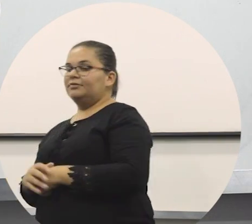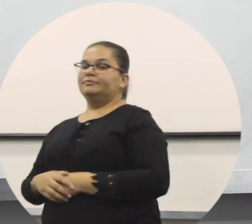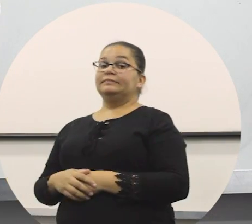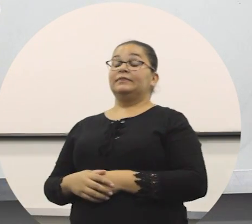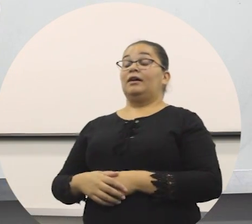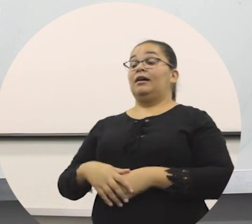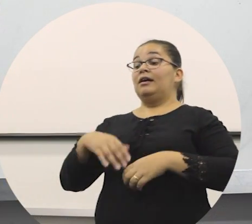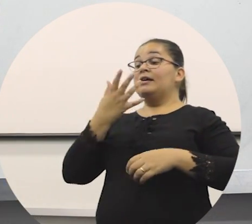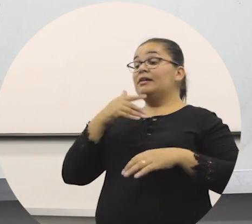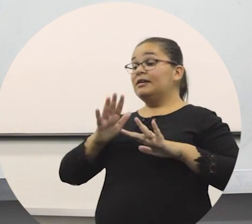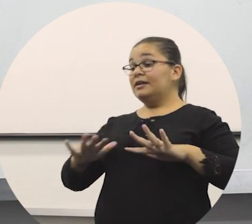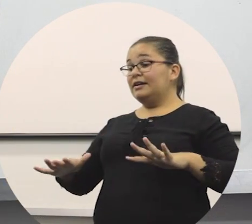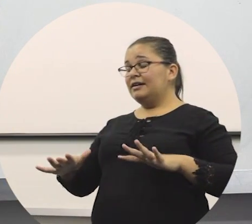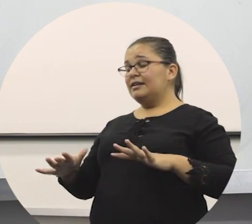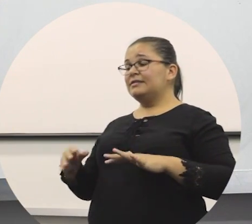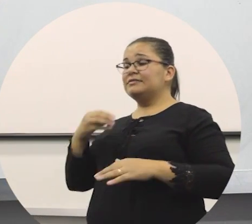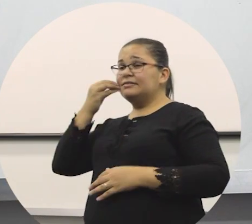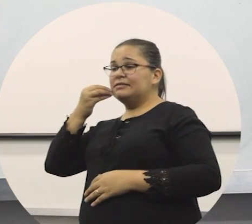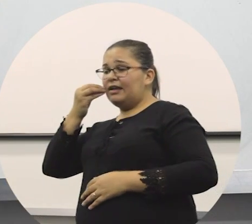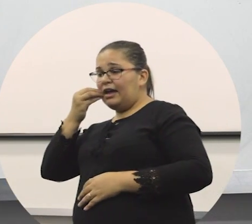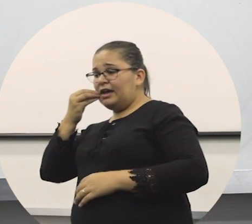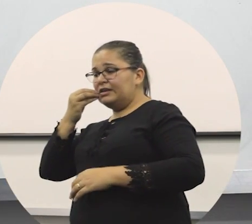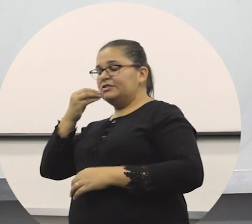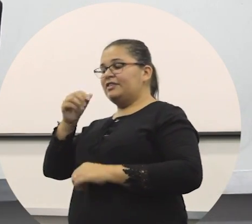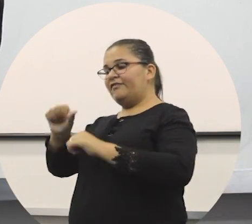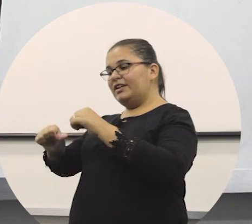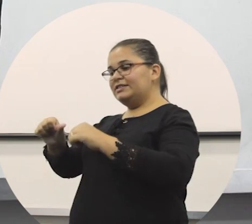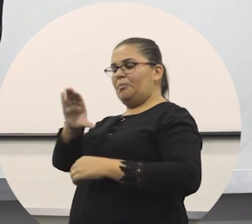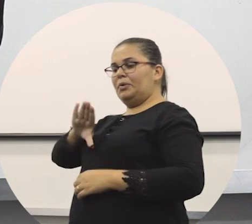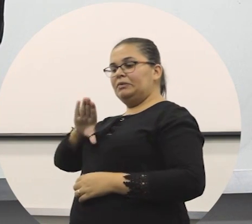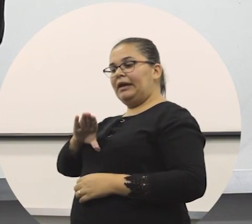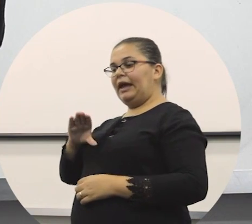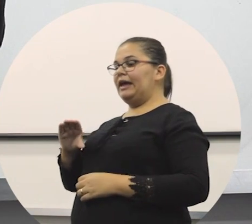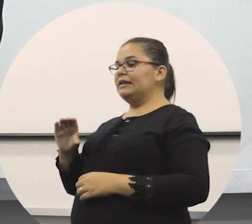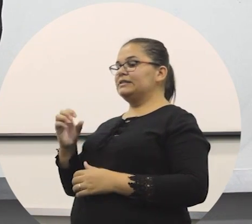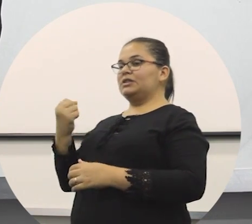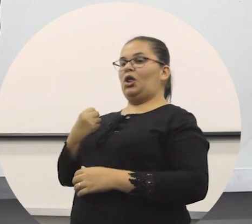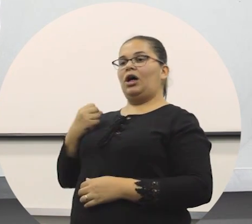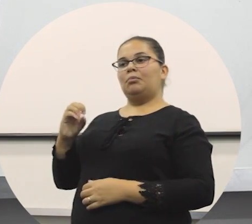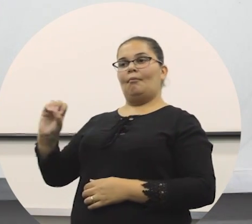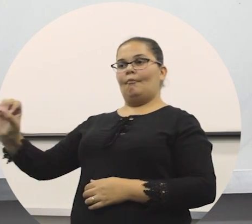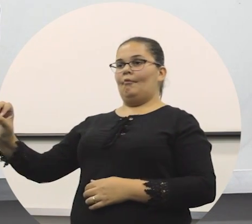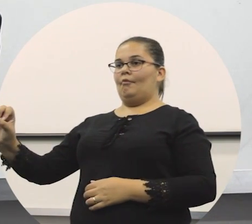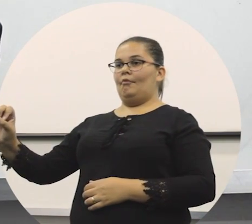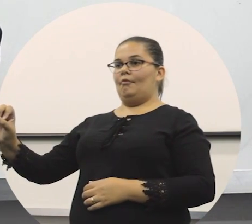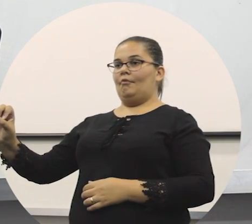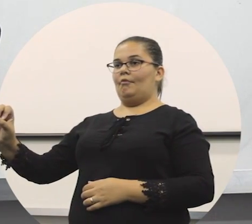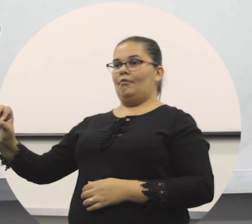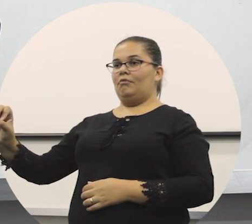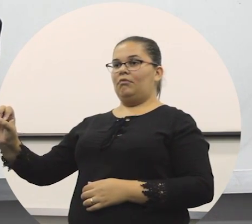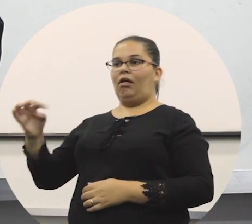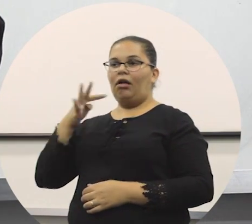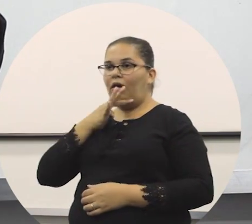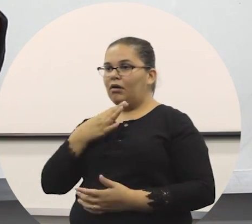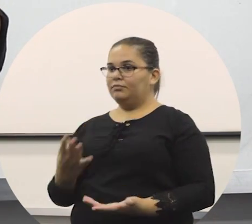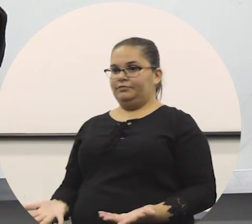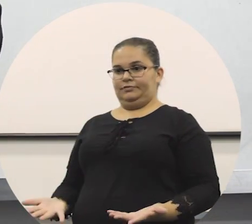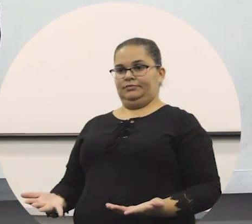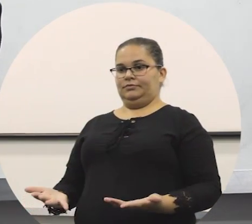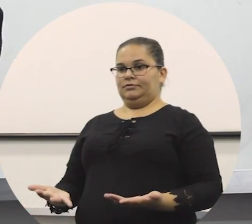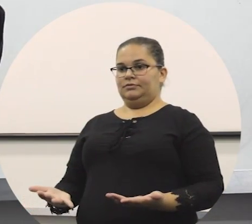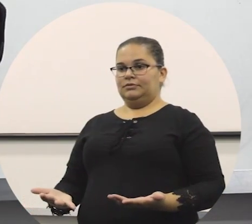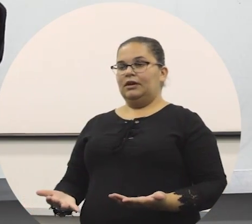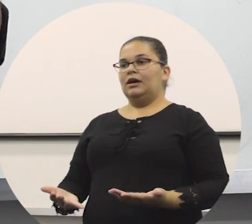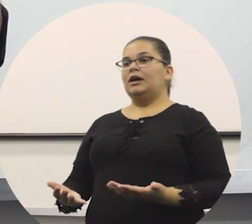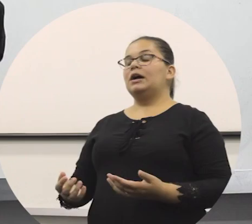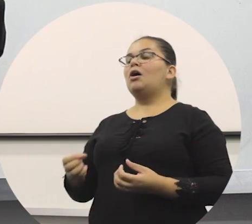de proficiência no português, tiraram tipo zero. E falharam no teste de teoria da mente. Óbvio. Me